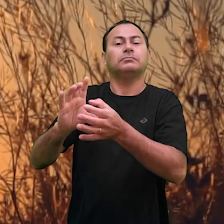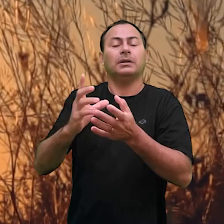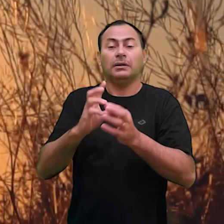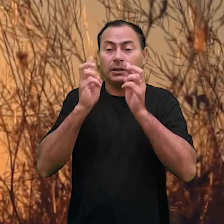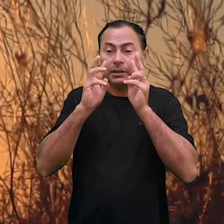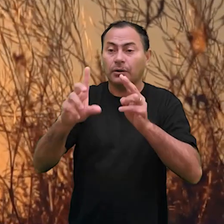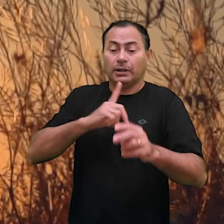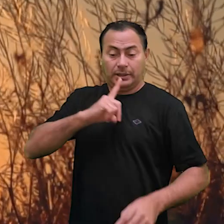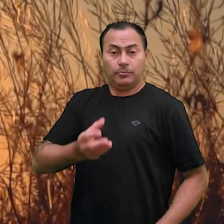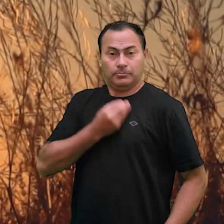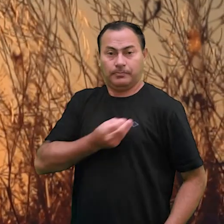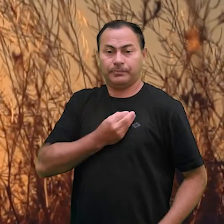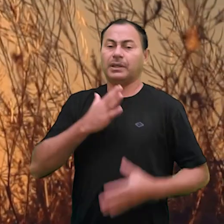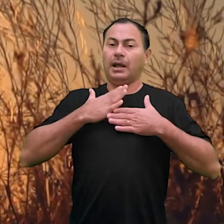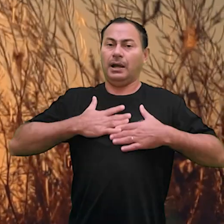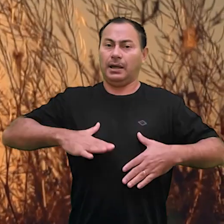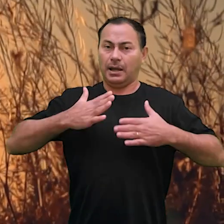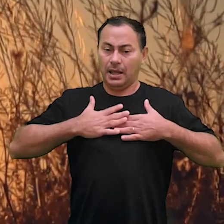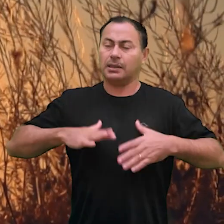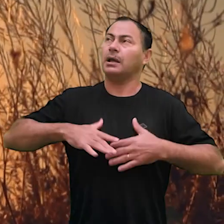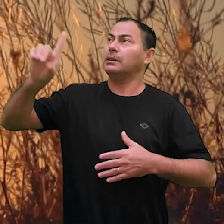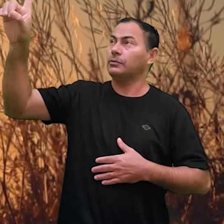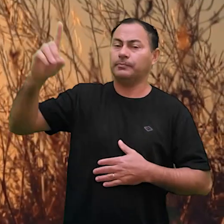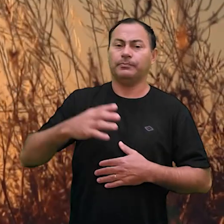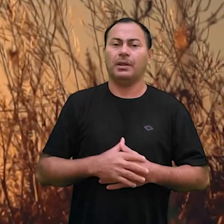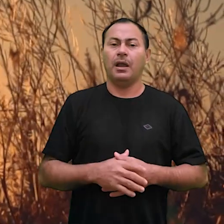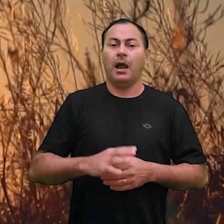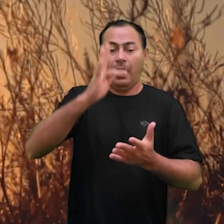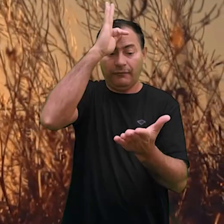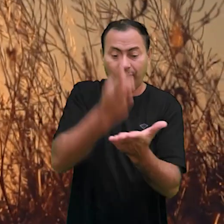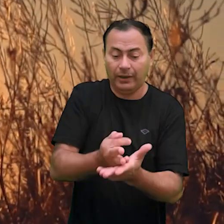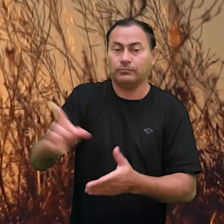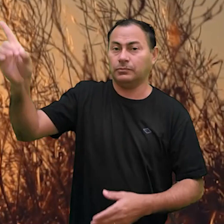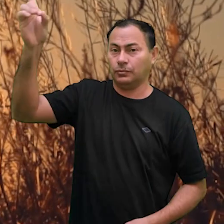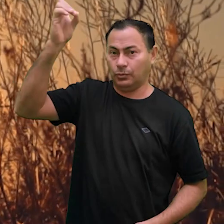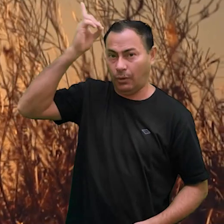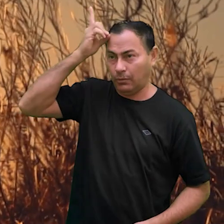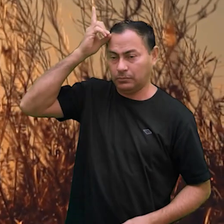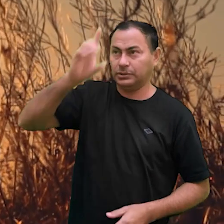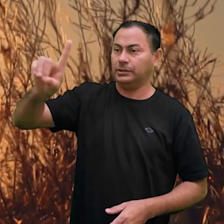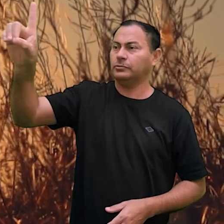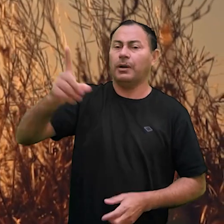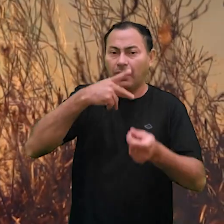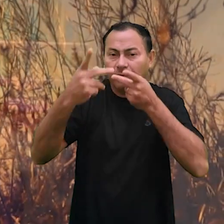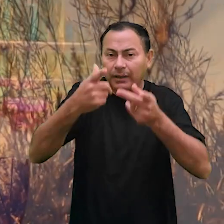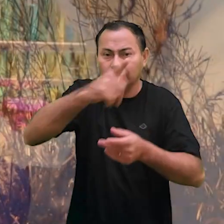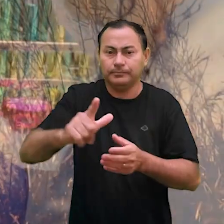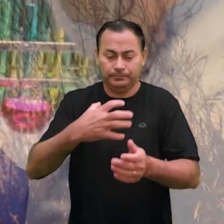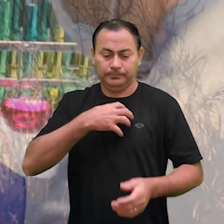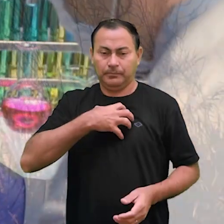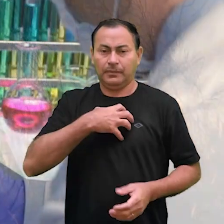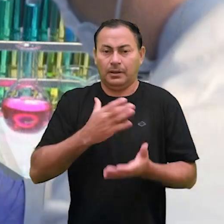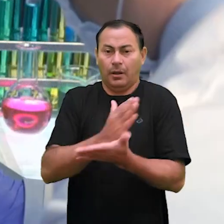torna possível, então, que venhamos ter uma vida que agrade a Deus. A fé é um dom de Deus. Novamente,